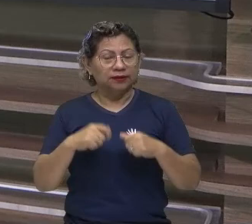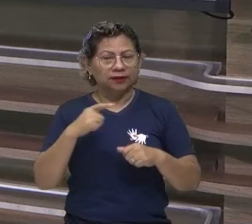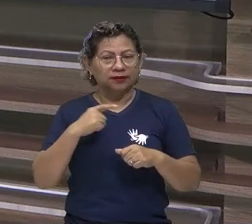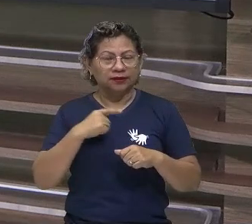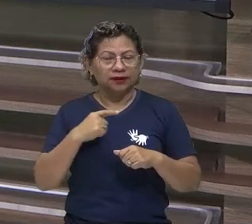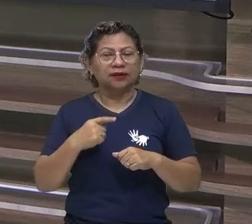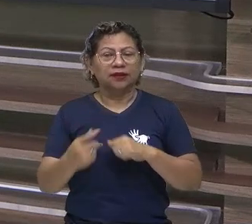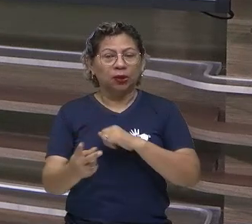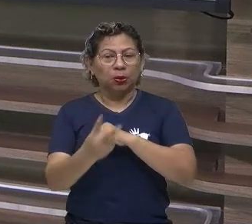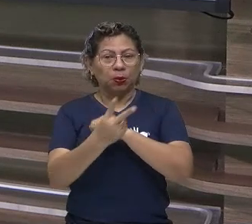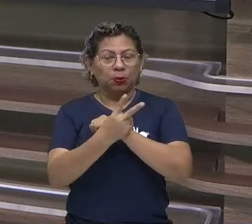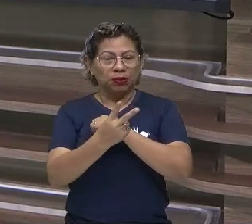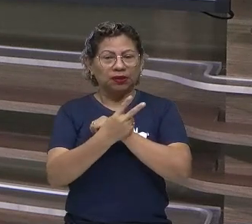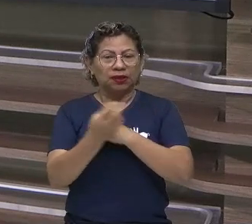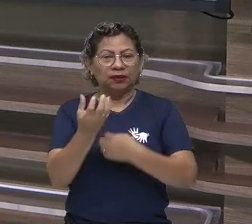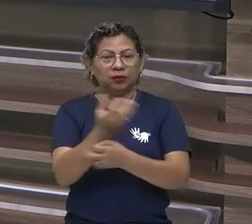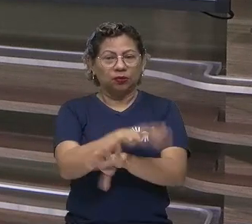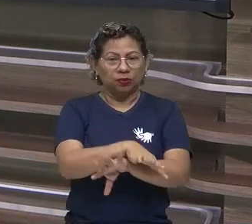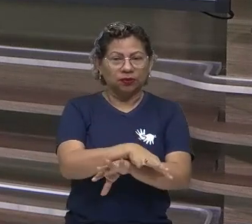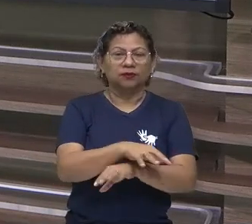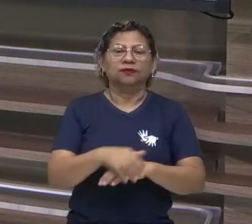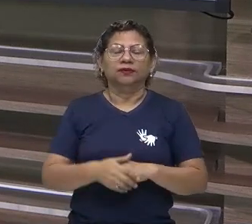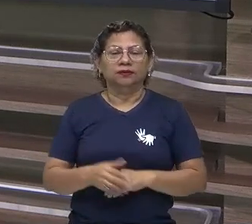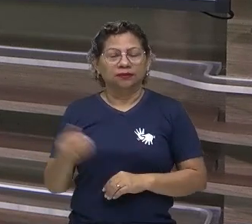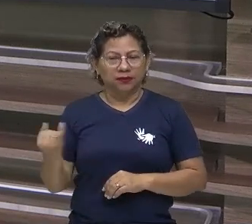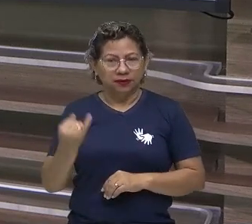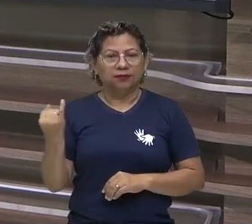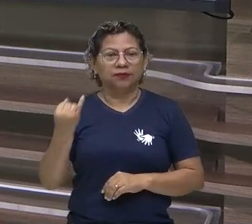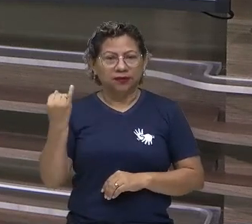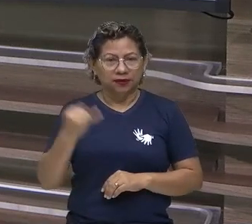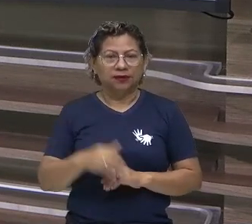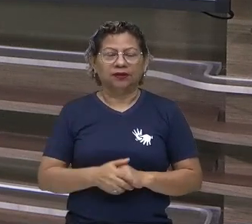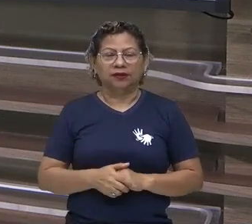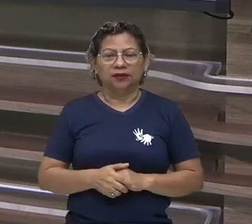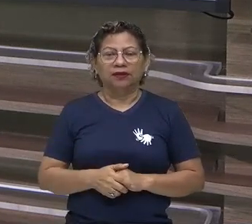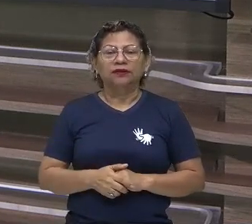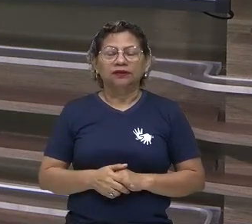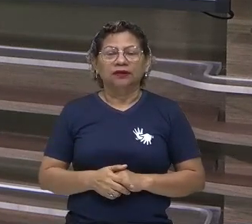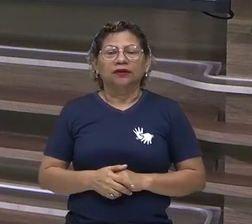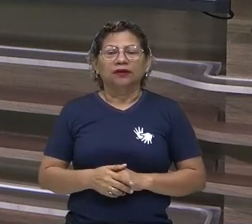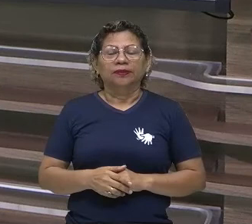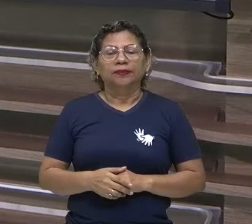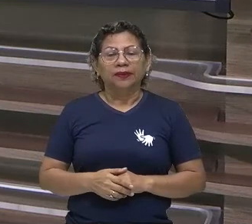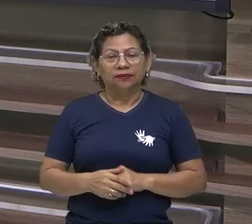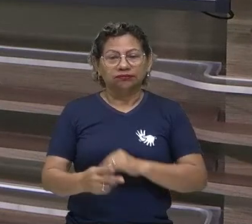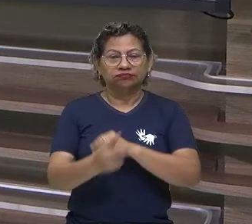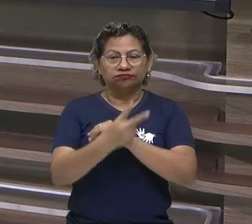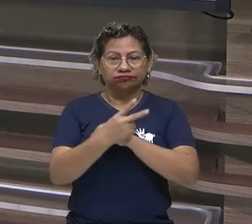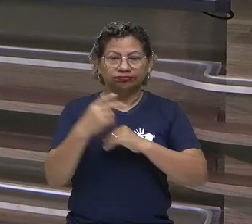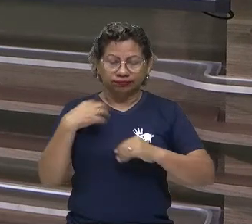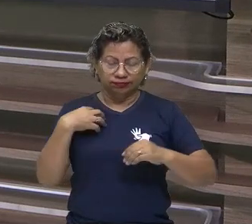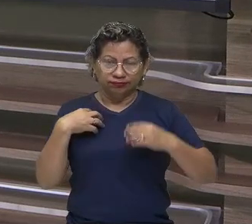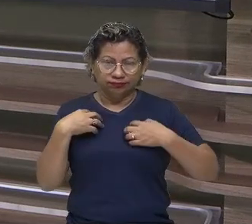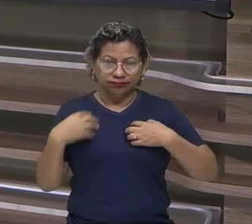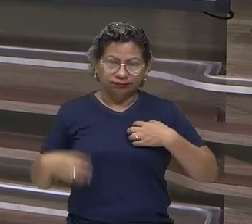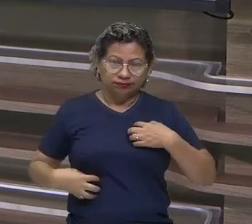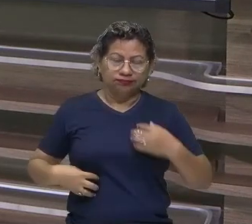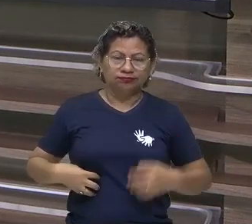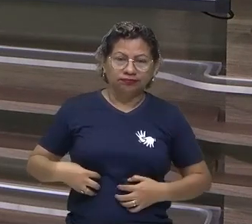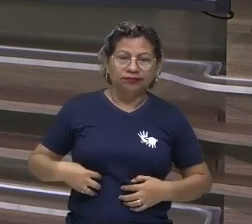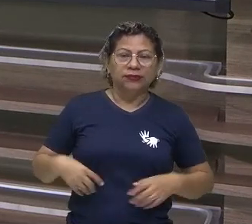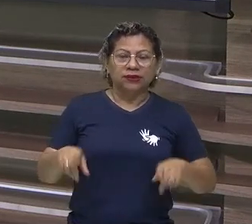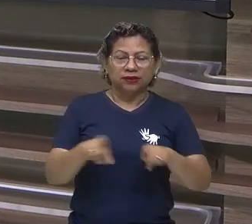cuidados como a gente observou na nossa aula Tá bom então ele é importante para proteger órgãos é importante porque ele vai fornecer sais